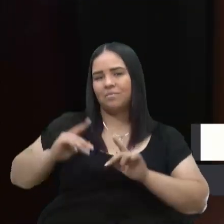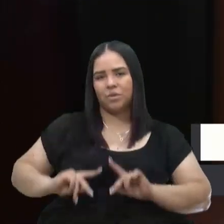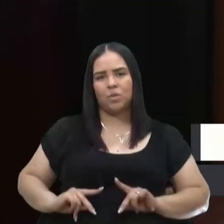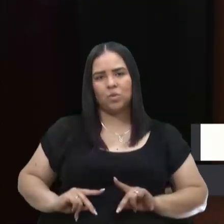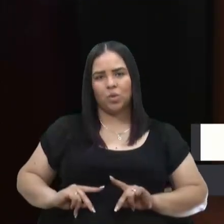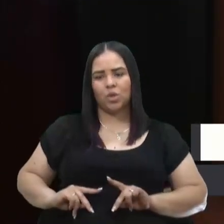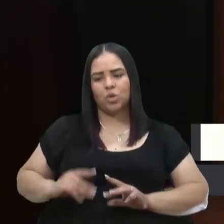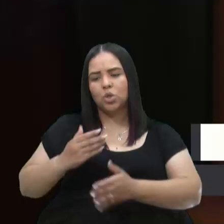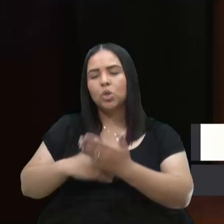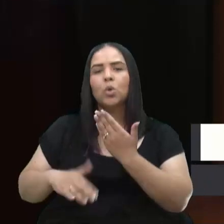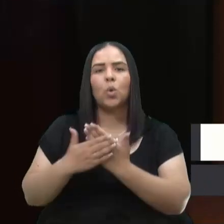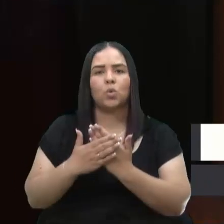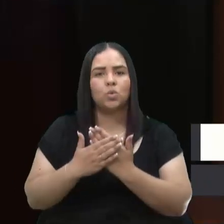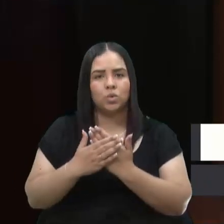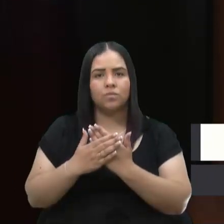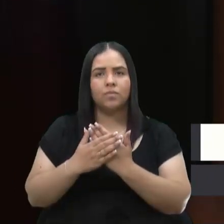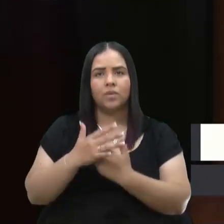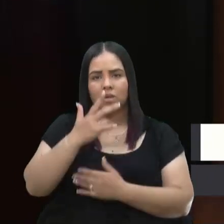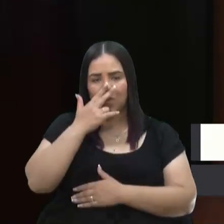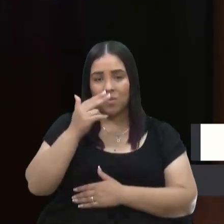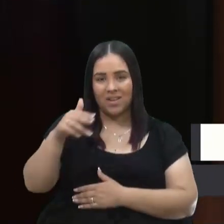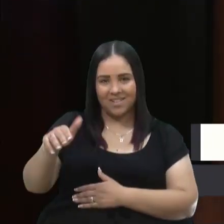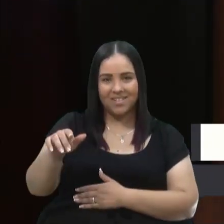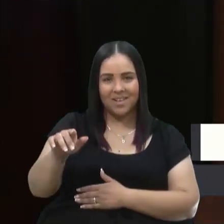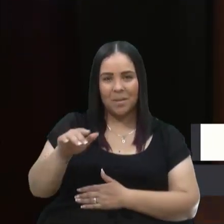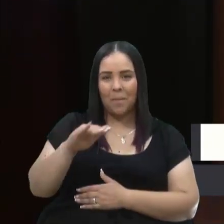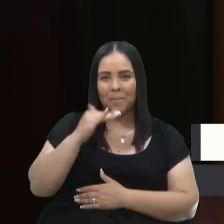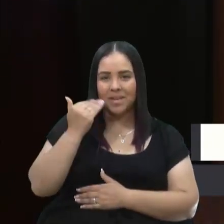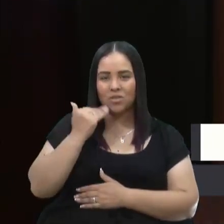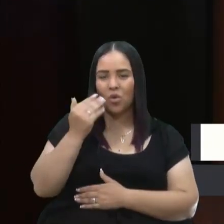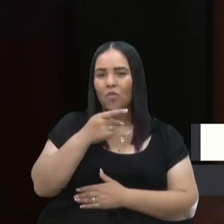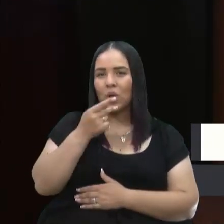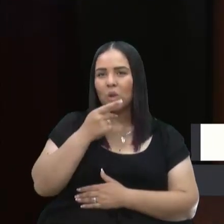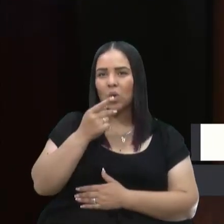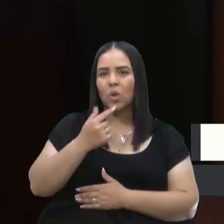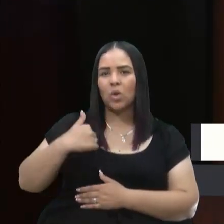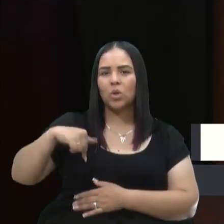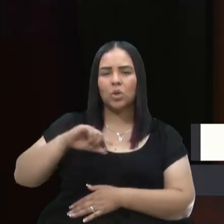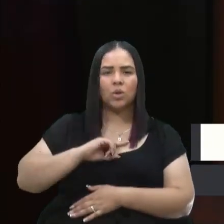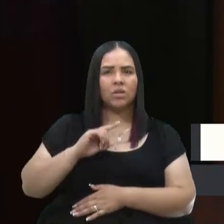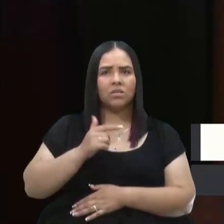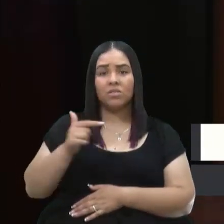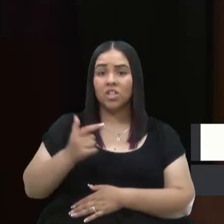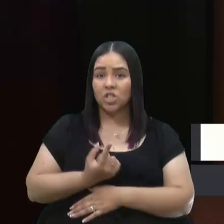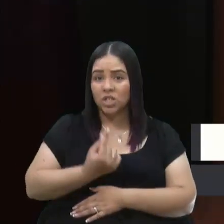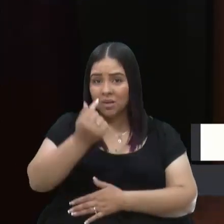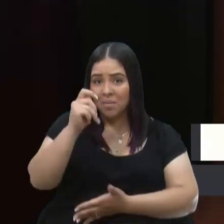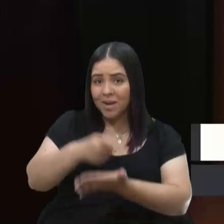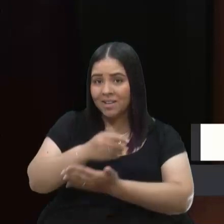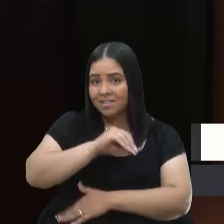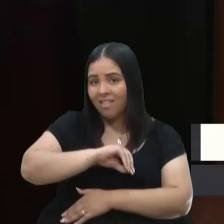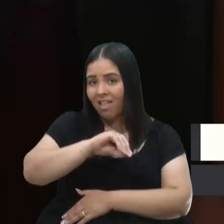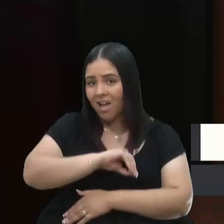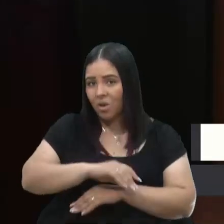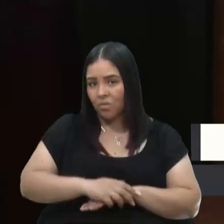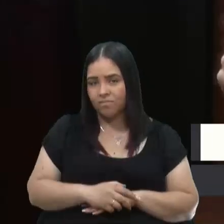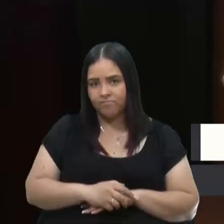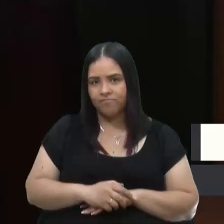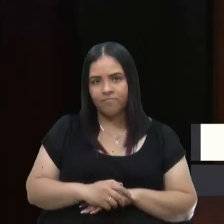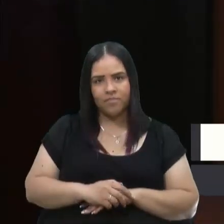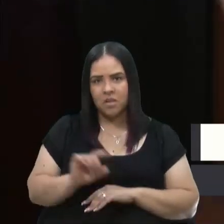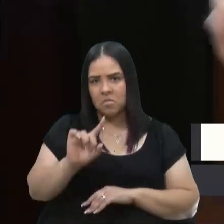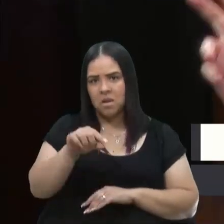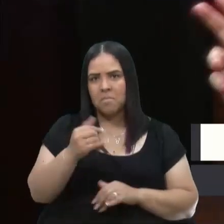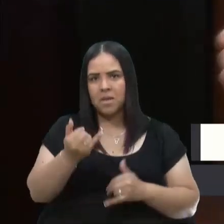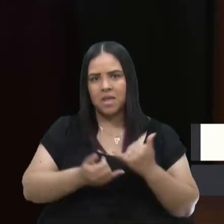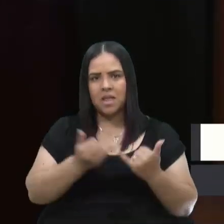do coletivo. Como a Marisol bem falou, a vereadora Marisol disse, nós não teremos dinheiro para pagar os salários, vereadora Marisol. Não é uma brincadeira,